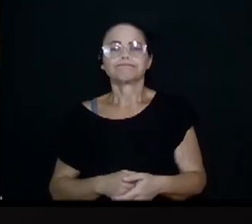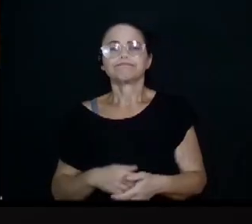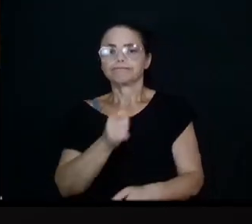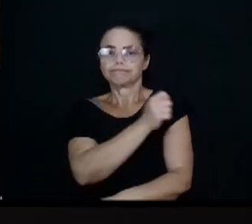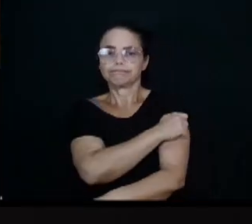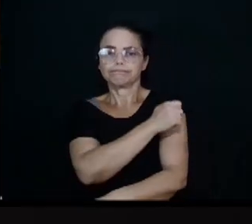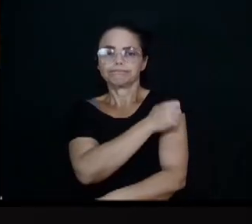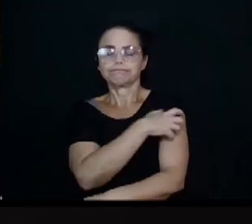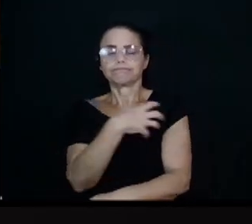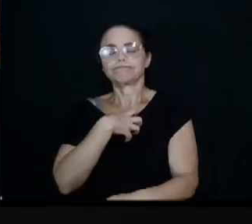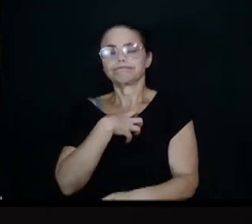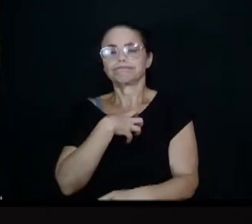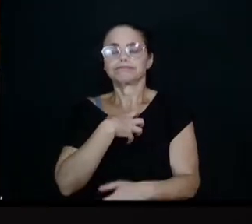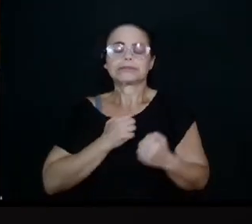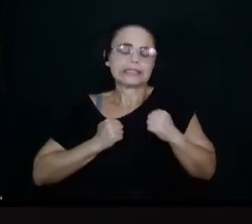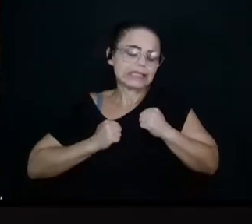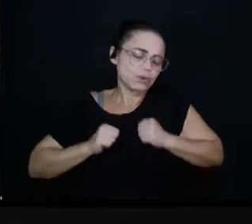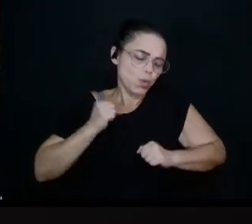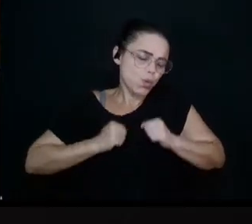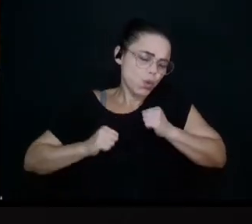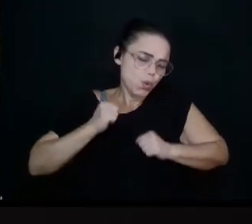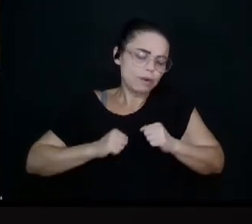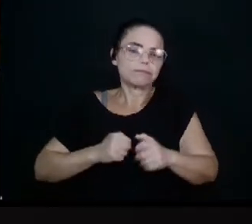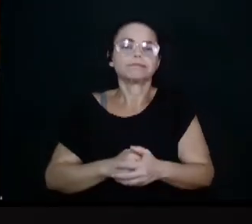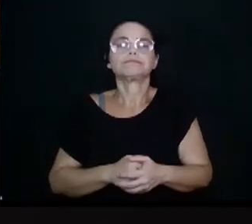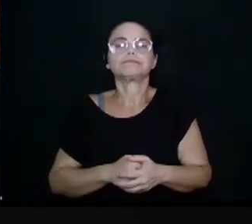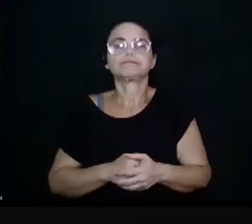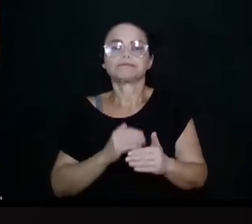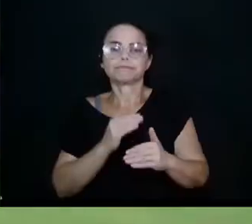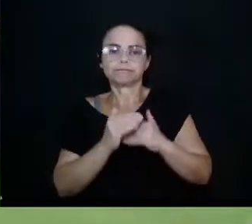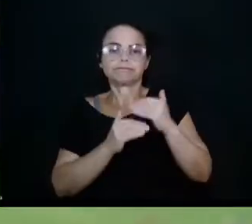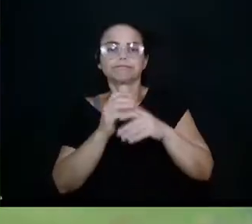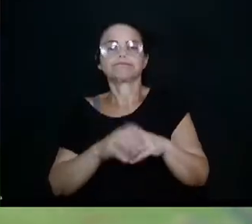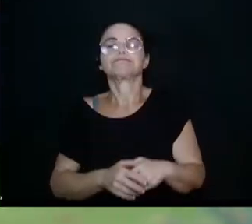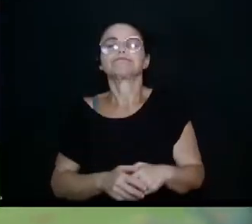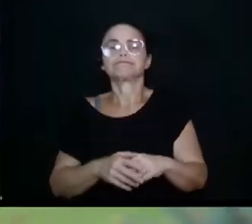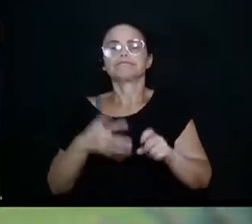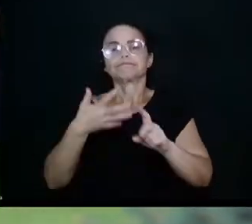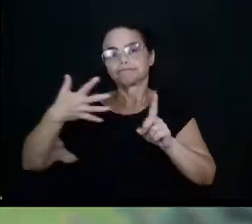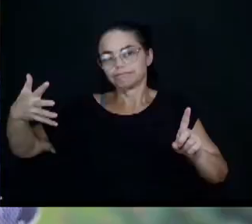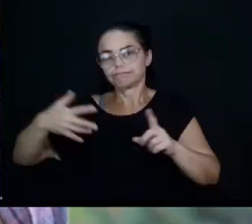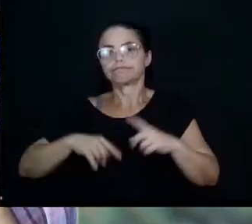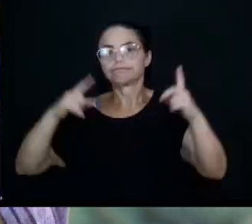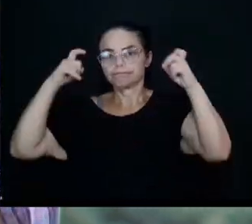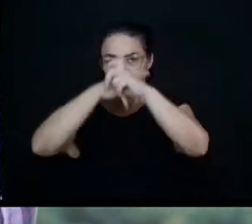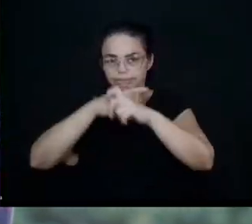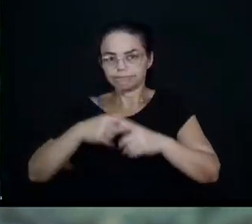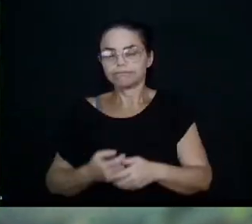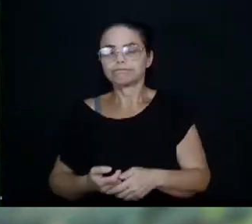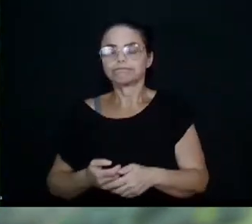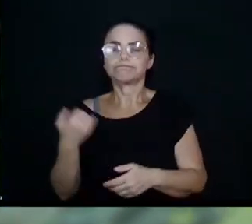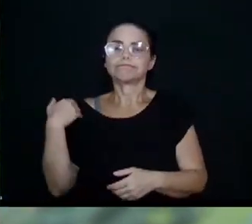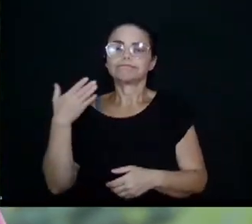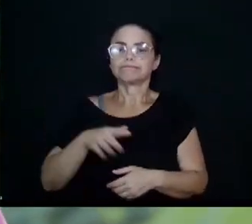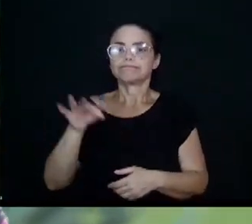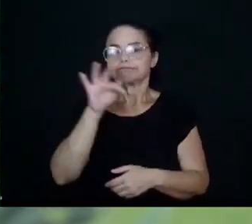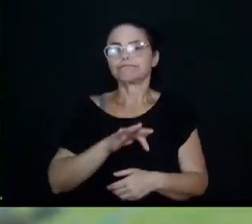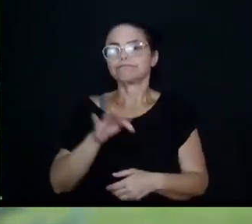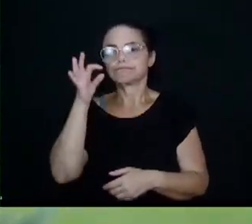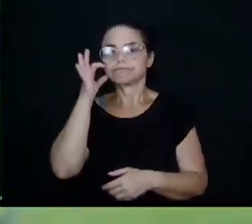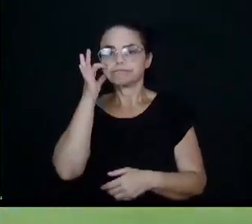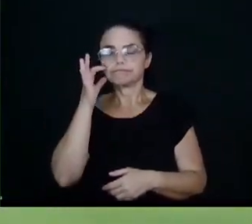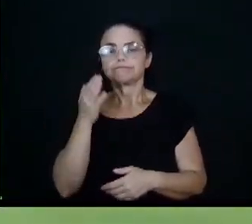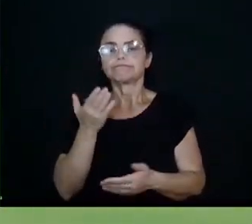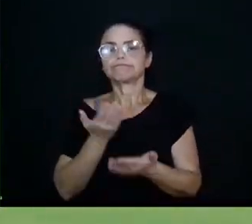muito ansiosos e que desenvolvem algum tipo de dificuldade para vir à instituição para assistir aula tem crescido